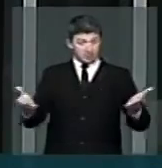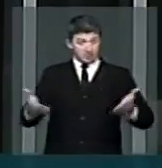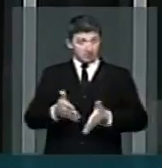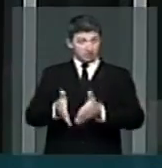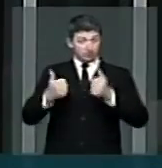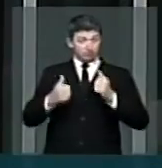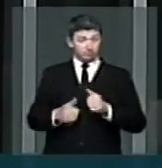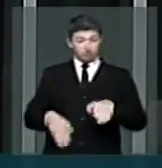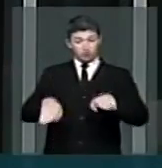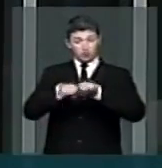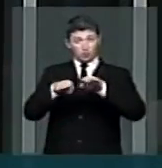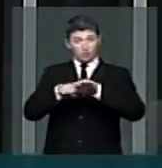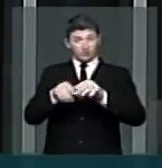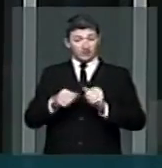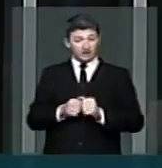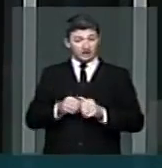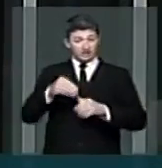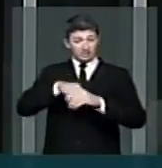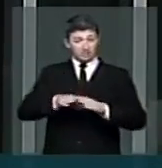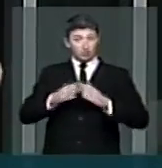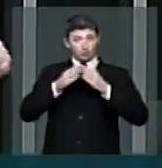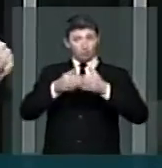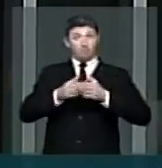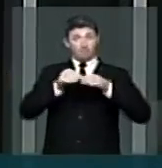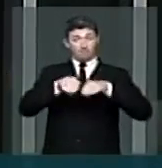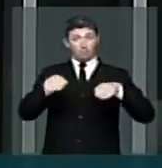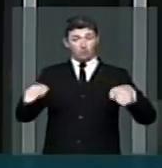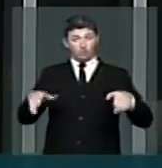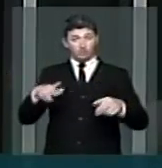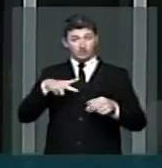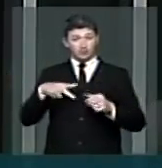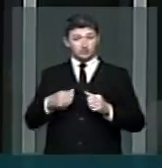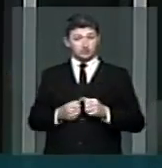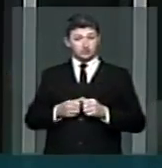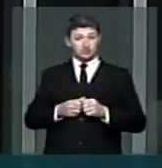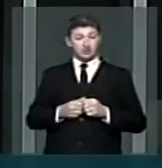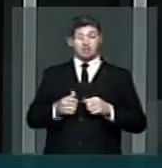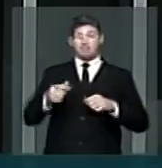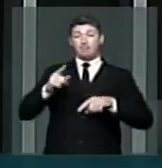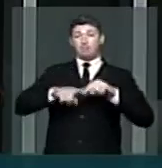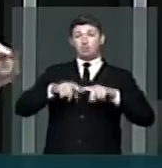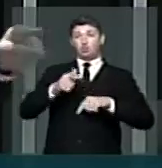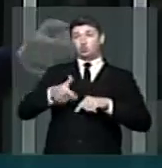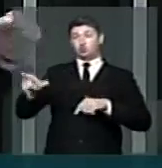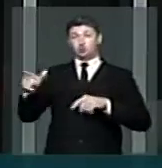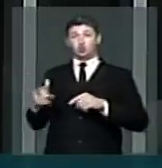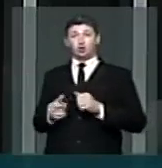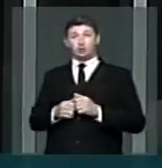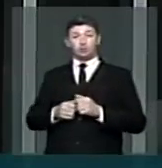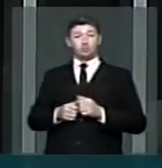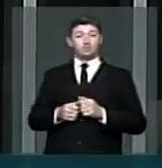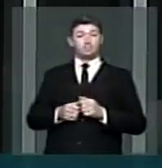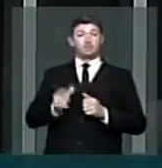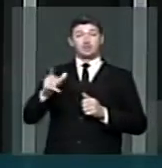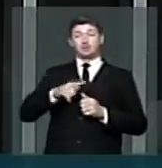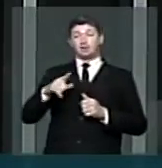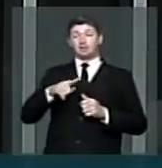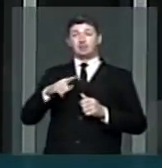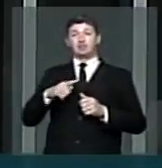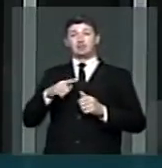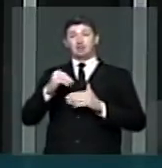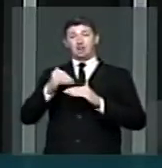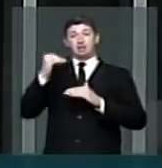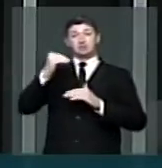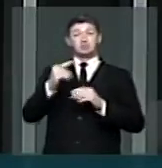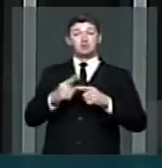pedindo a equiparação dentro do porto privado, no transporte de carga de terceiro, passa a ter equanimidade, porque aquele que é